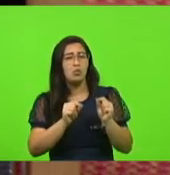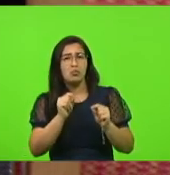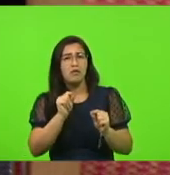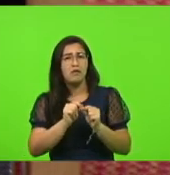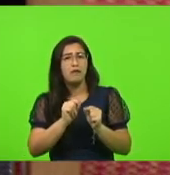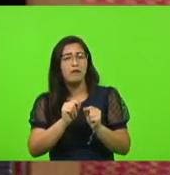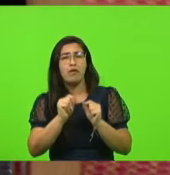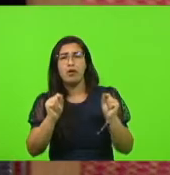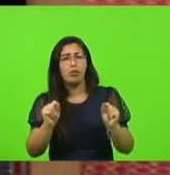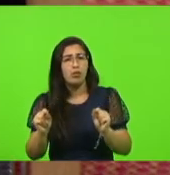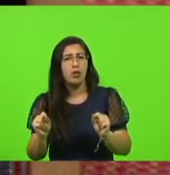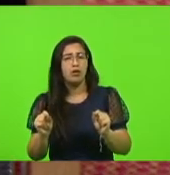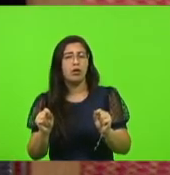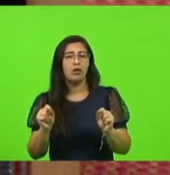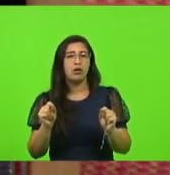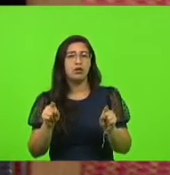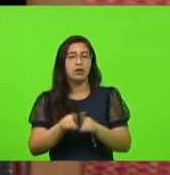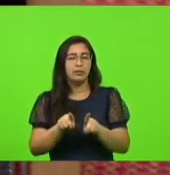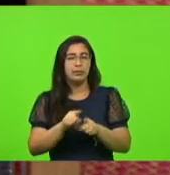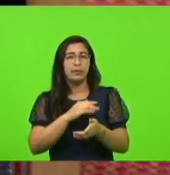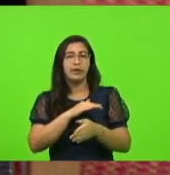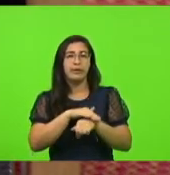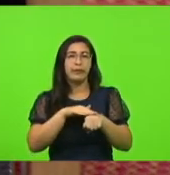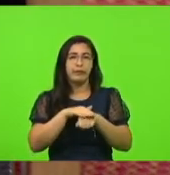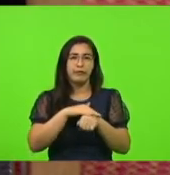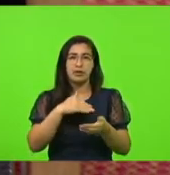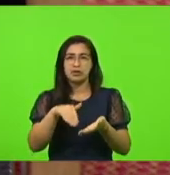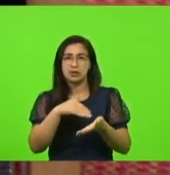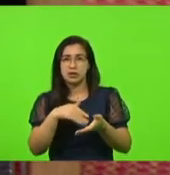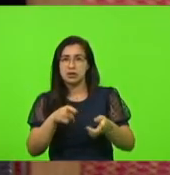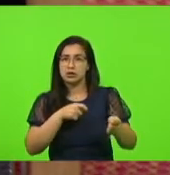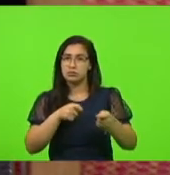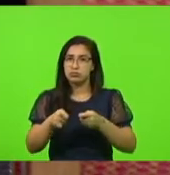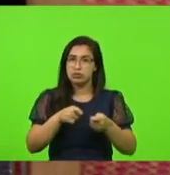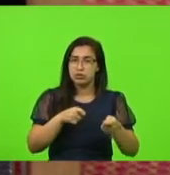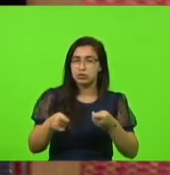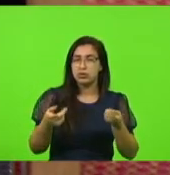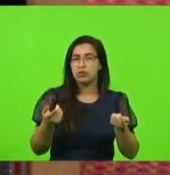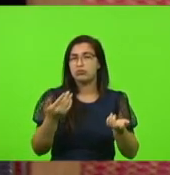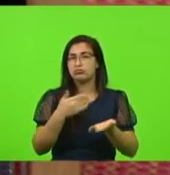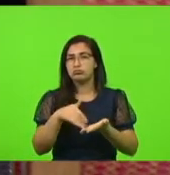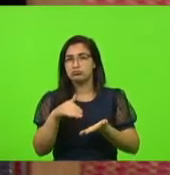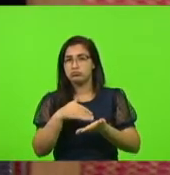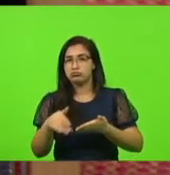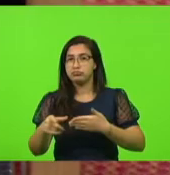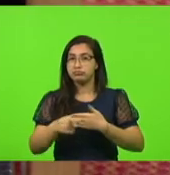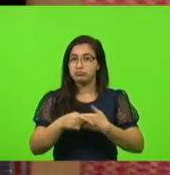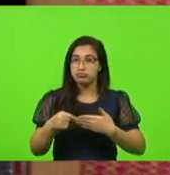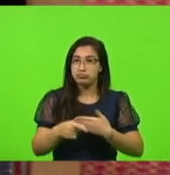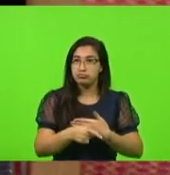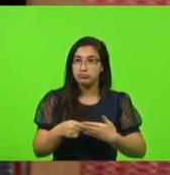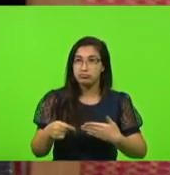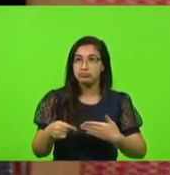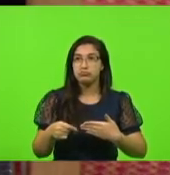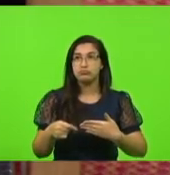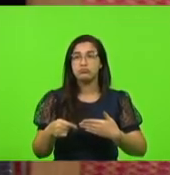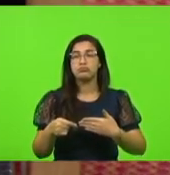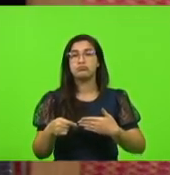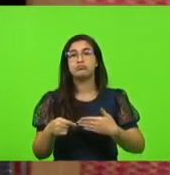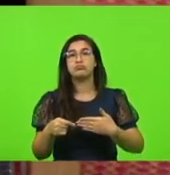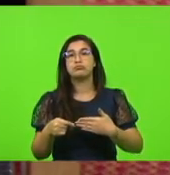com a Secretaria da Administração, a Secretaria da Casa Civil, através